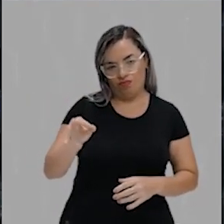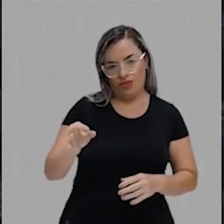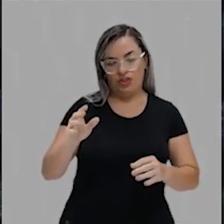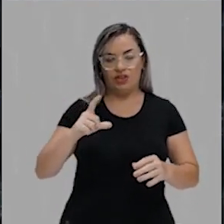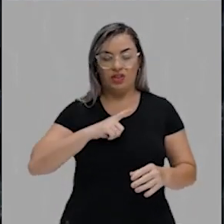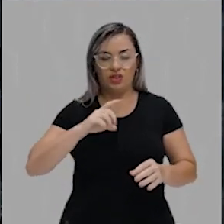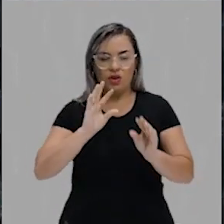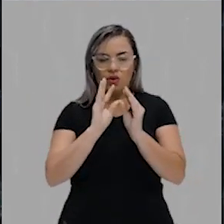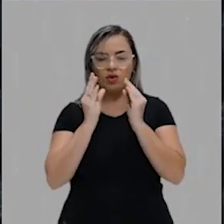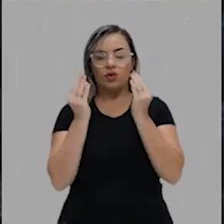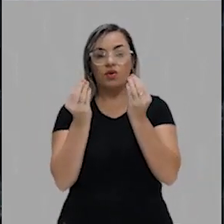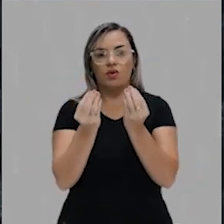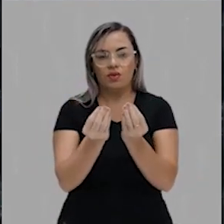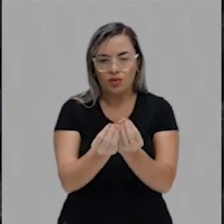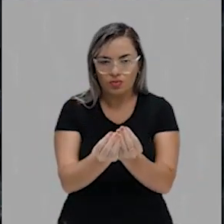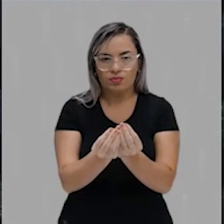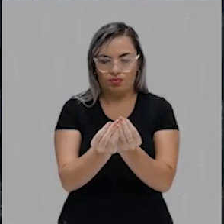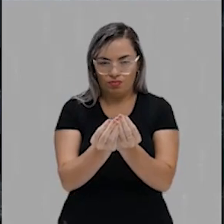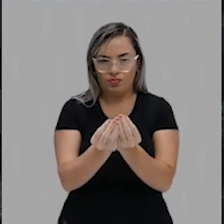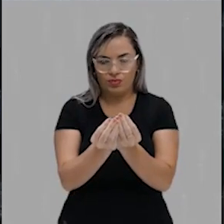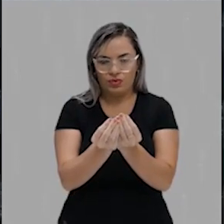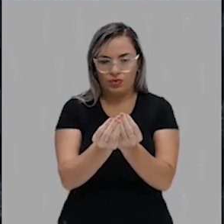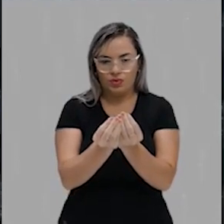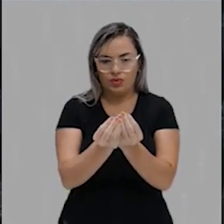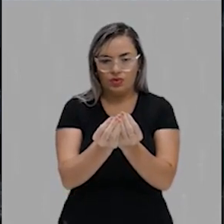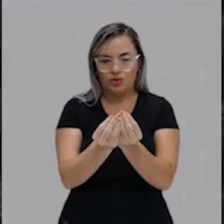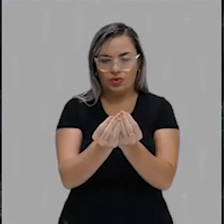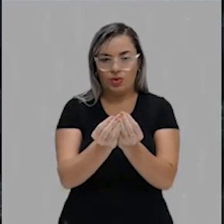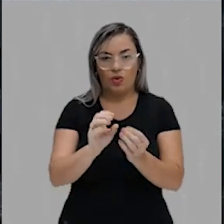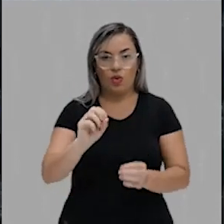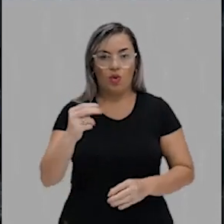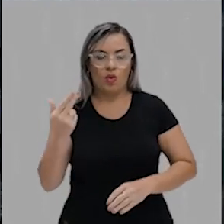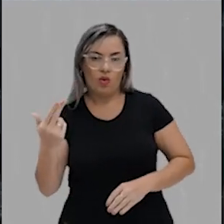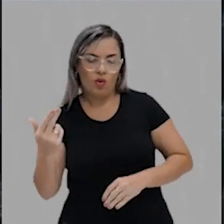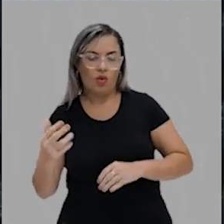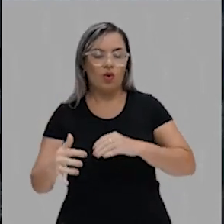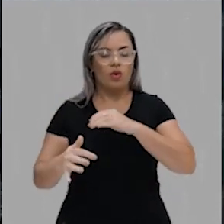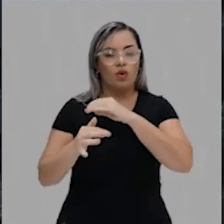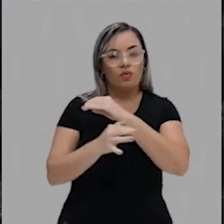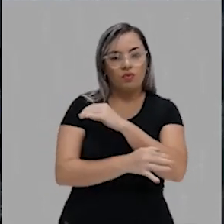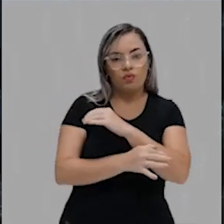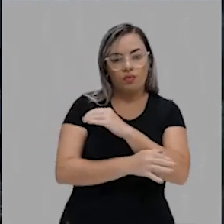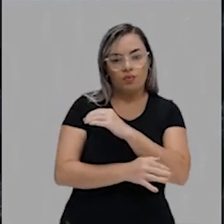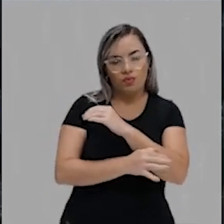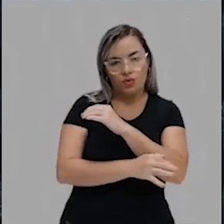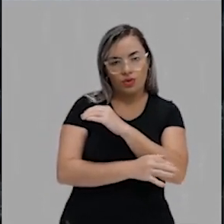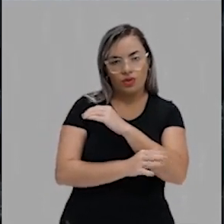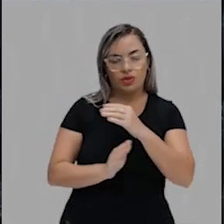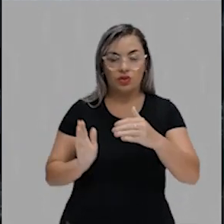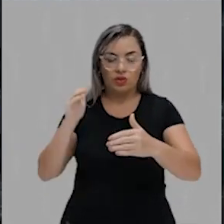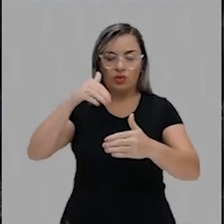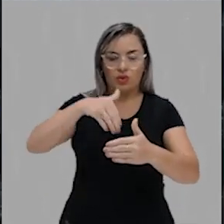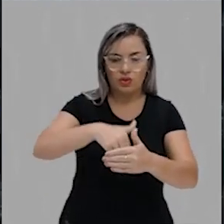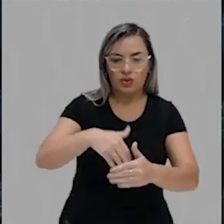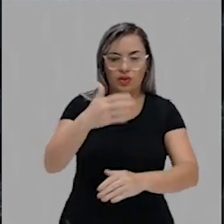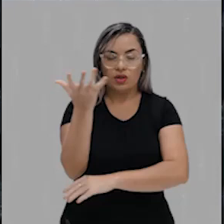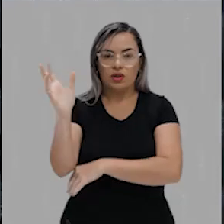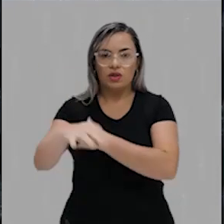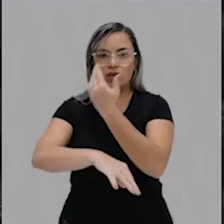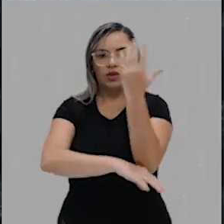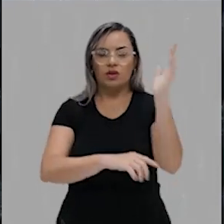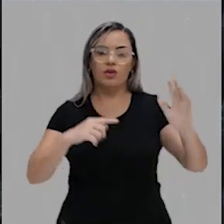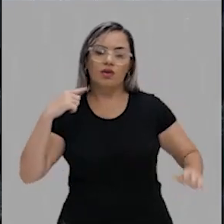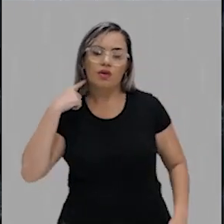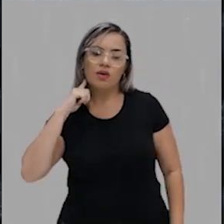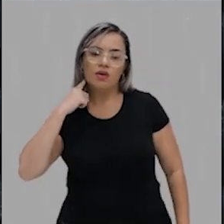substância ou agentes físicos, certo? Genericamente denominado de poluentes. Pessoal, nós